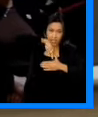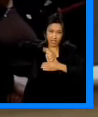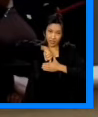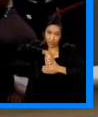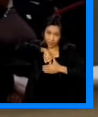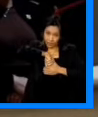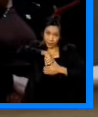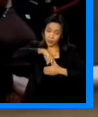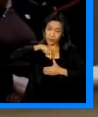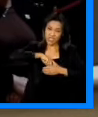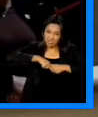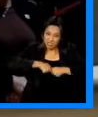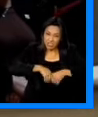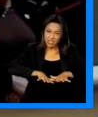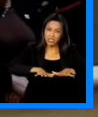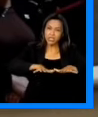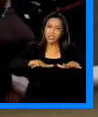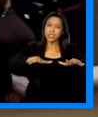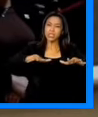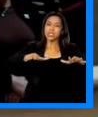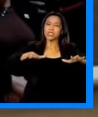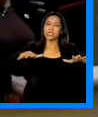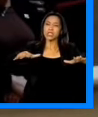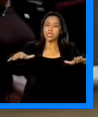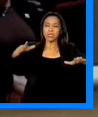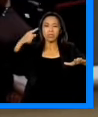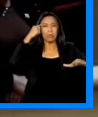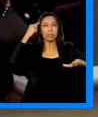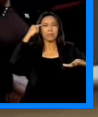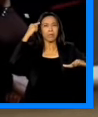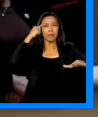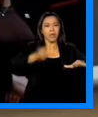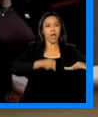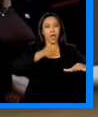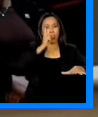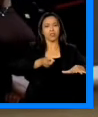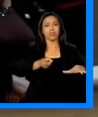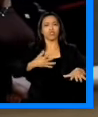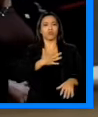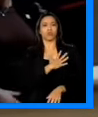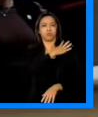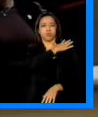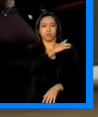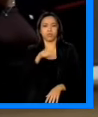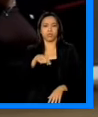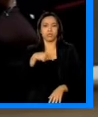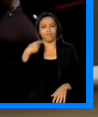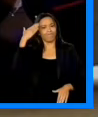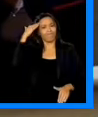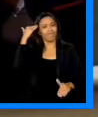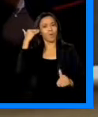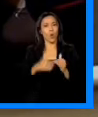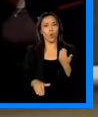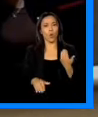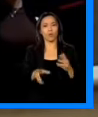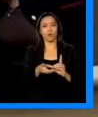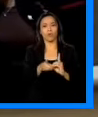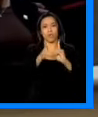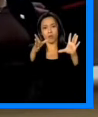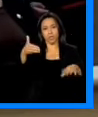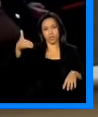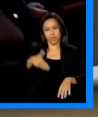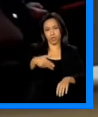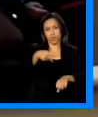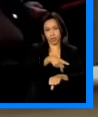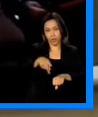que são movimentos e um pensamento antidemocrático, ditatorial e contra a democracia do nosso país. Portanto,